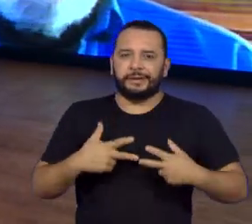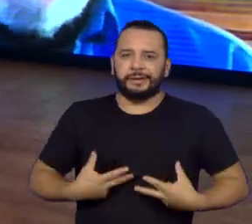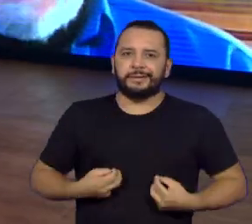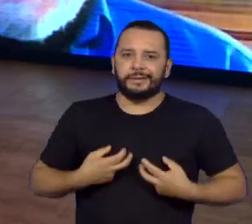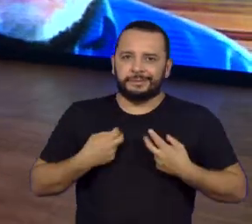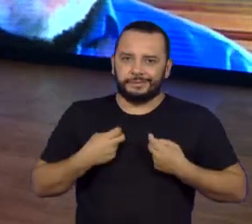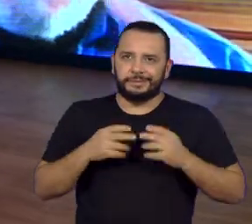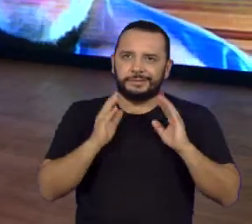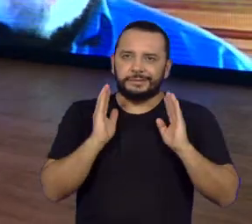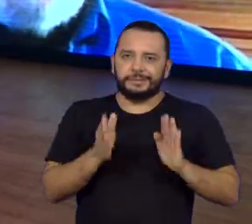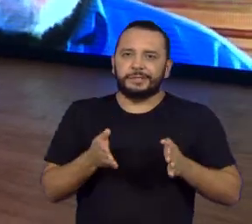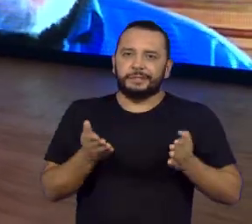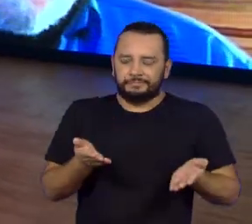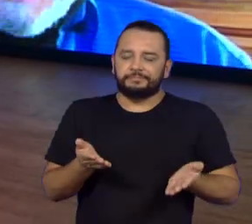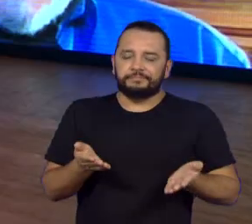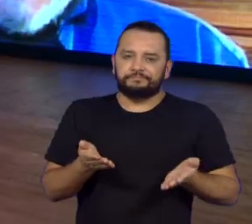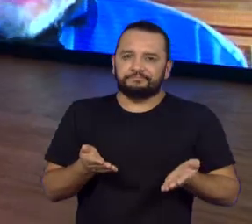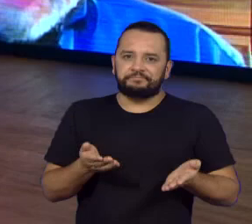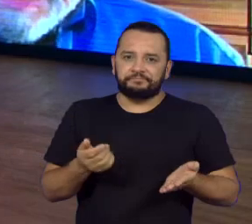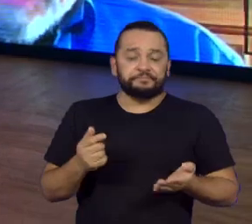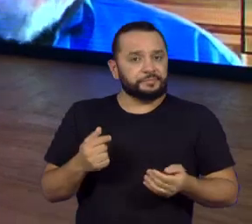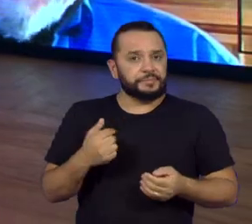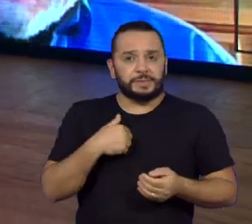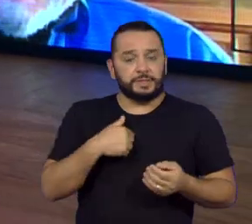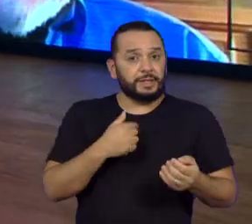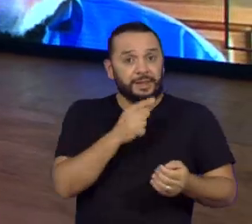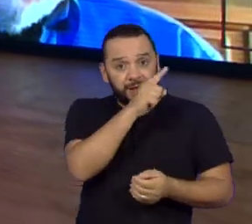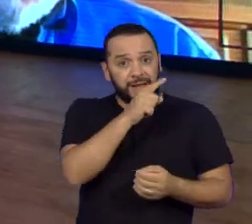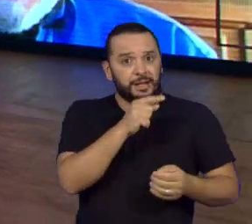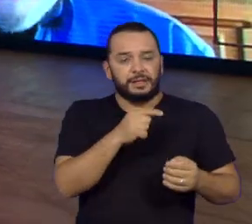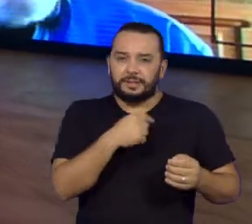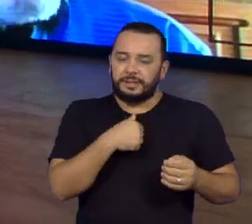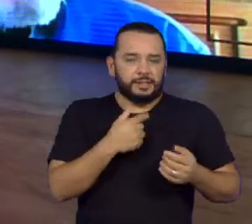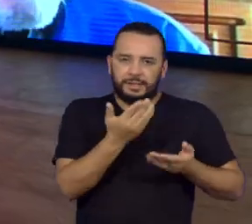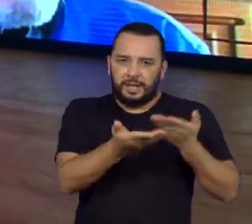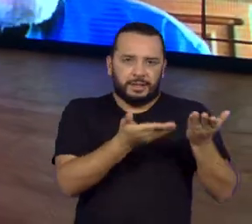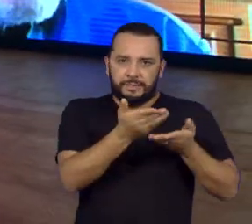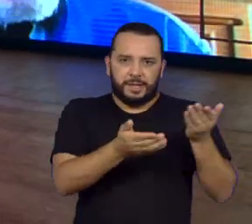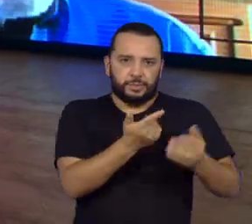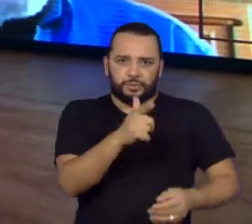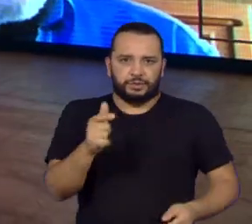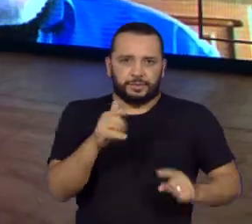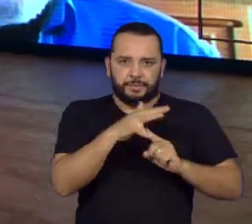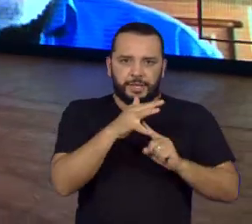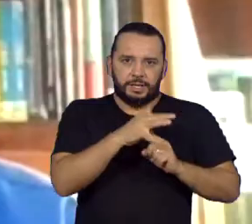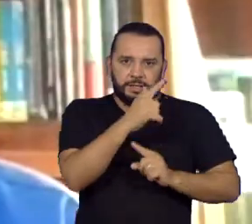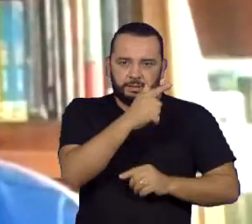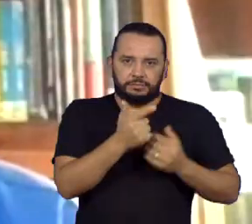ele teve um câncer no lábio e não havia tratamento lá.